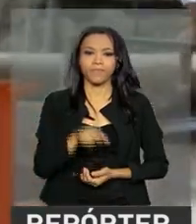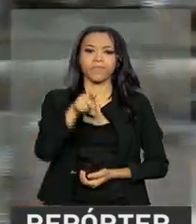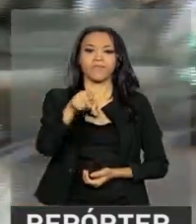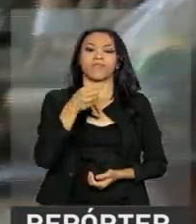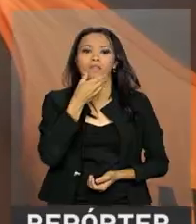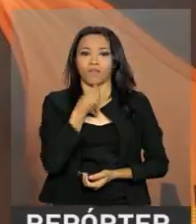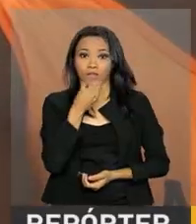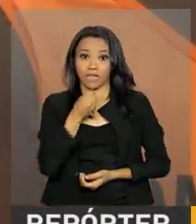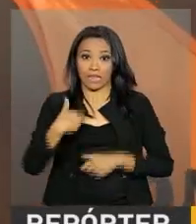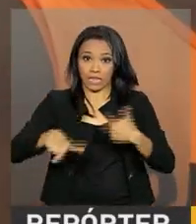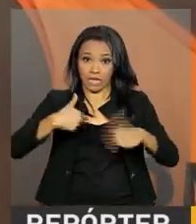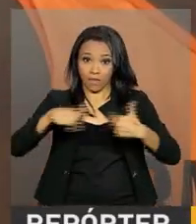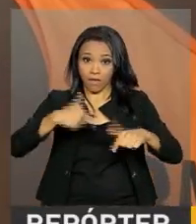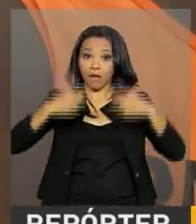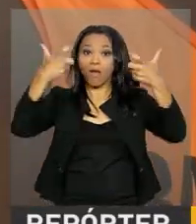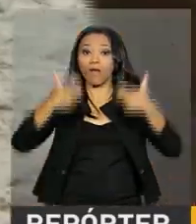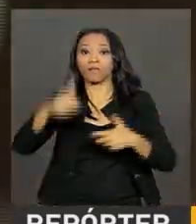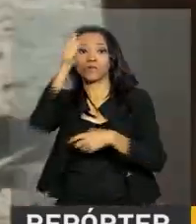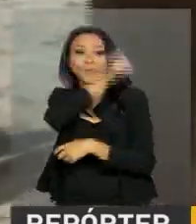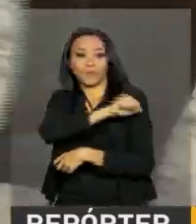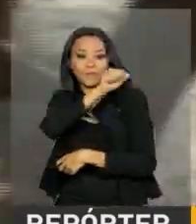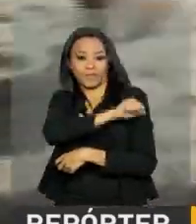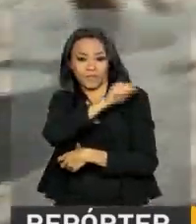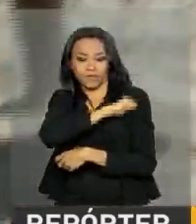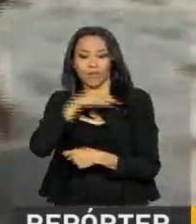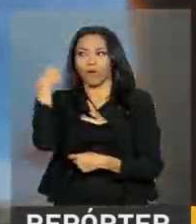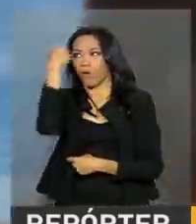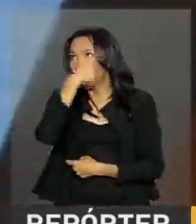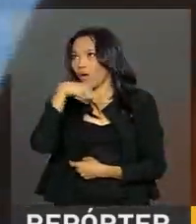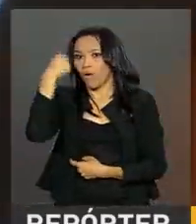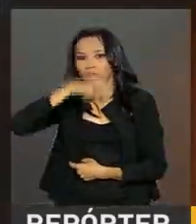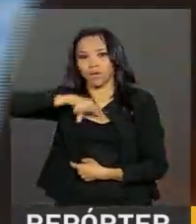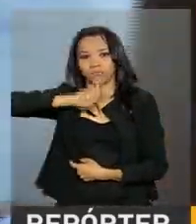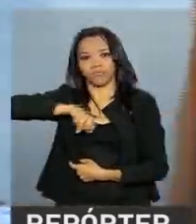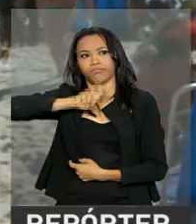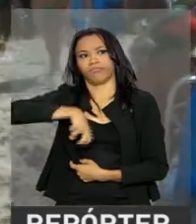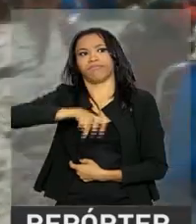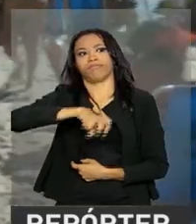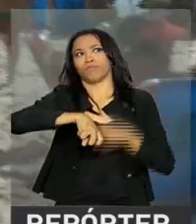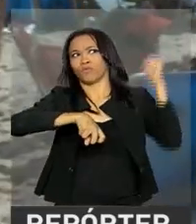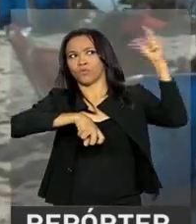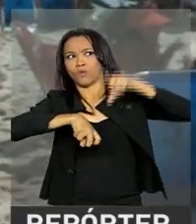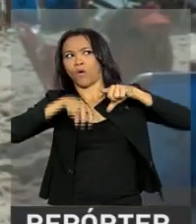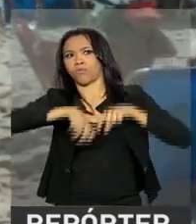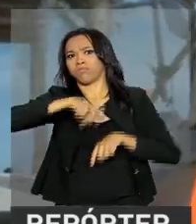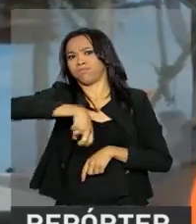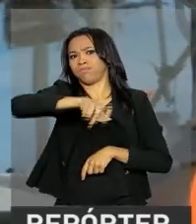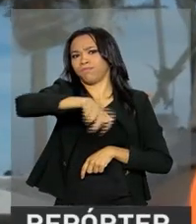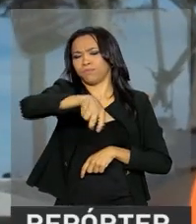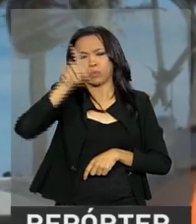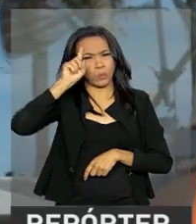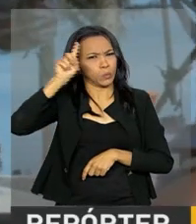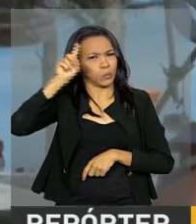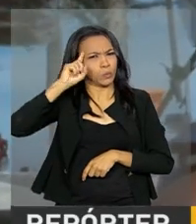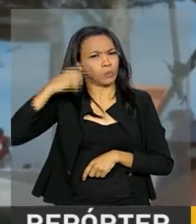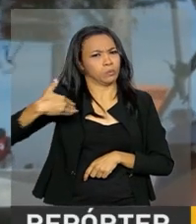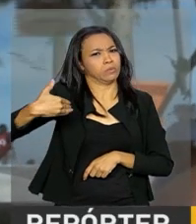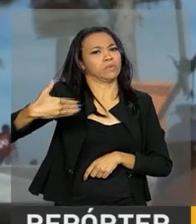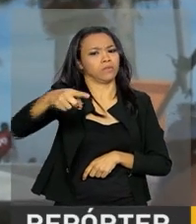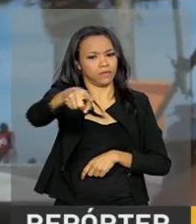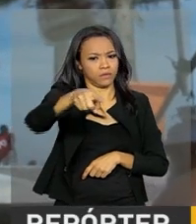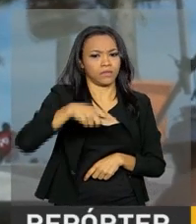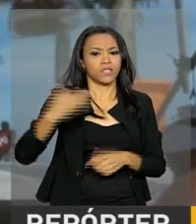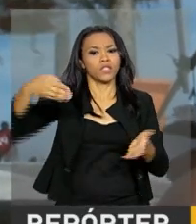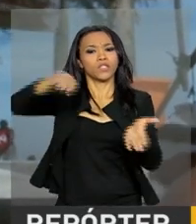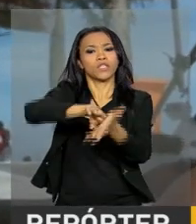Ítalo trabalha nesta barraca no Rio de Janeiro. São horas caminhando debaixo do sol todos os dias. Eu chego aqui mais ou menos